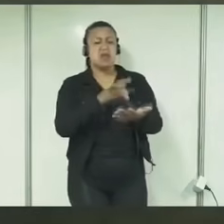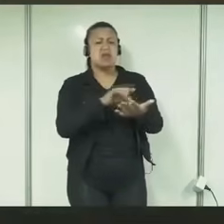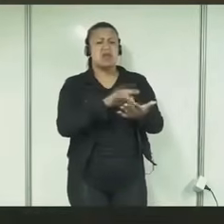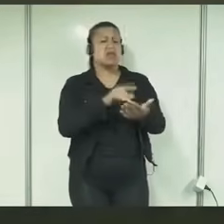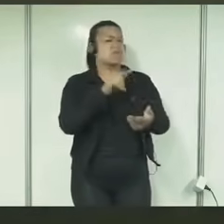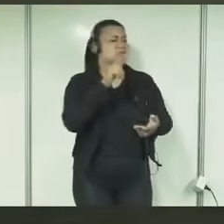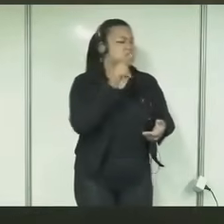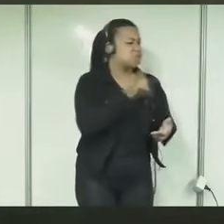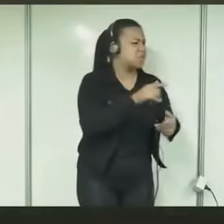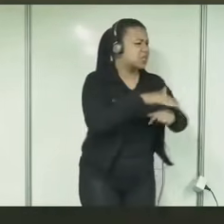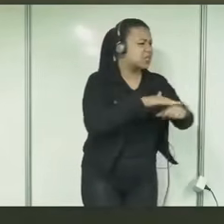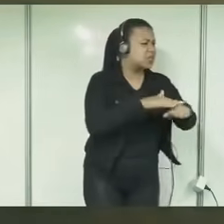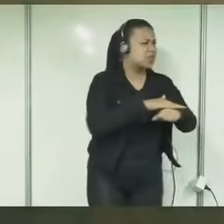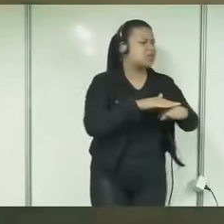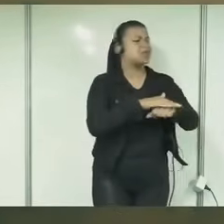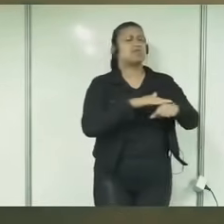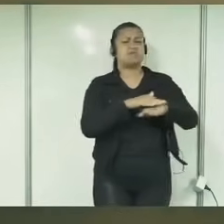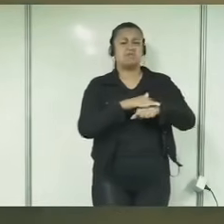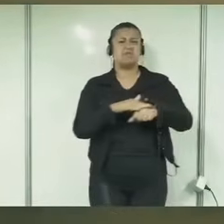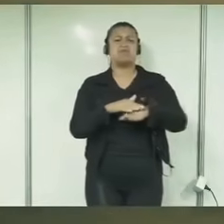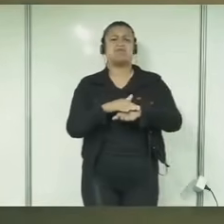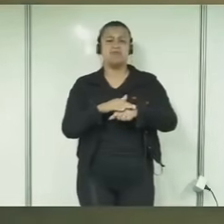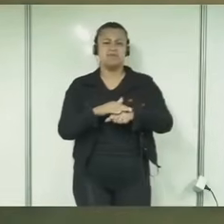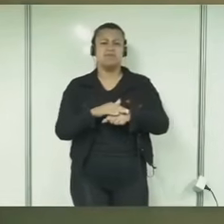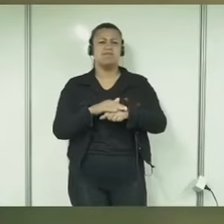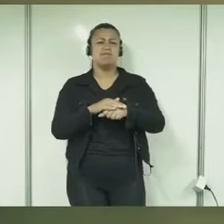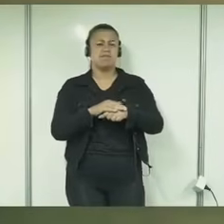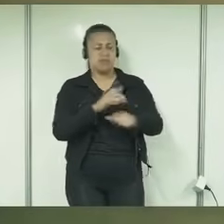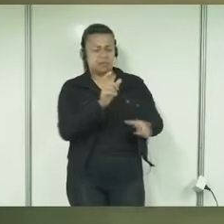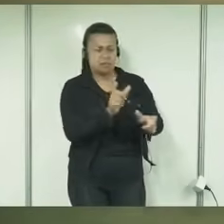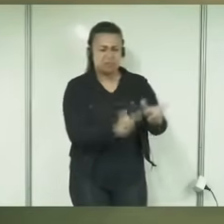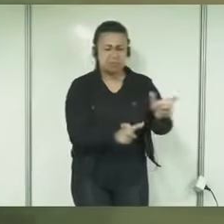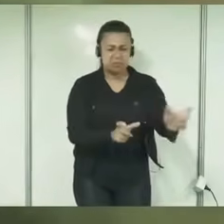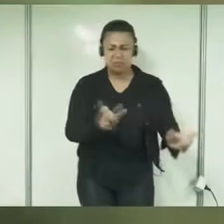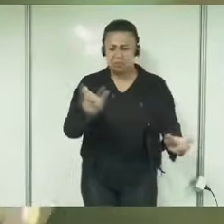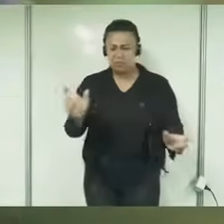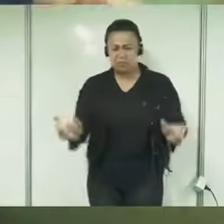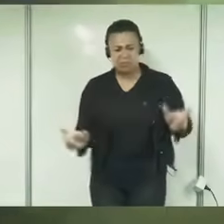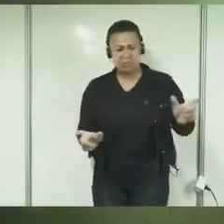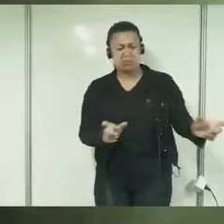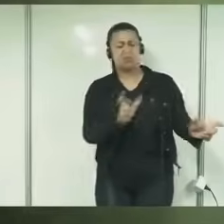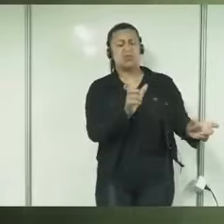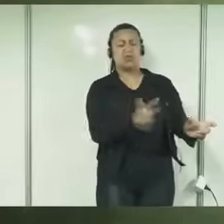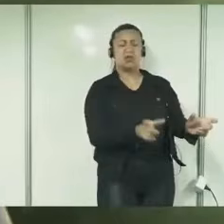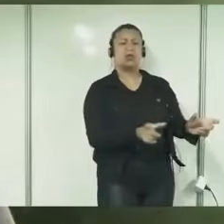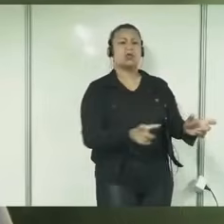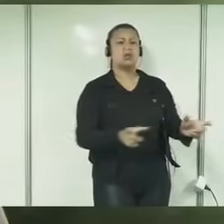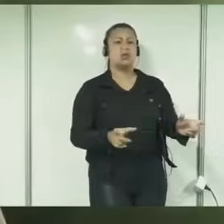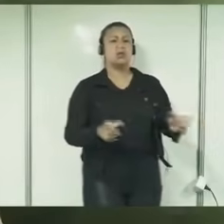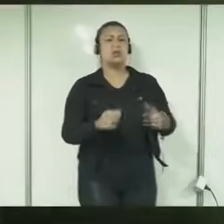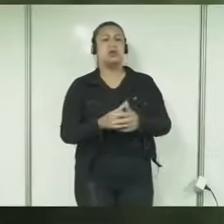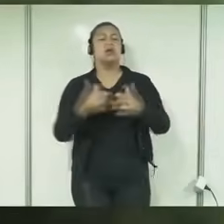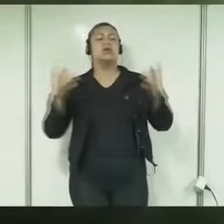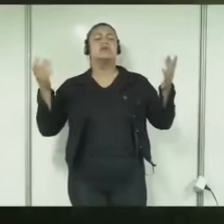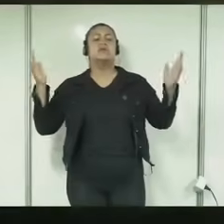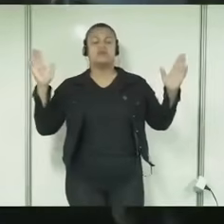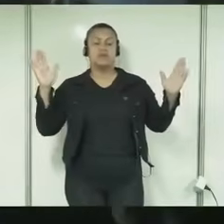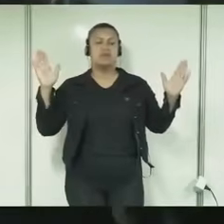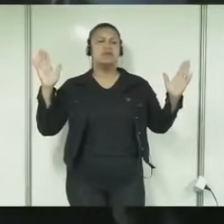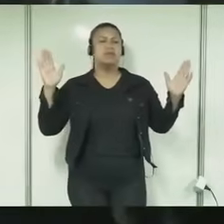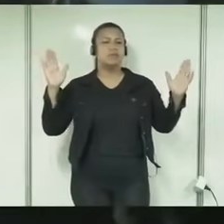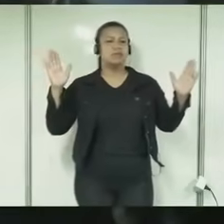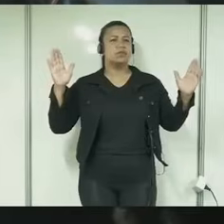denunciar mexeu na posição de alguns privilegiados. Abra as mãos!